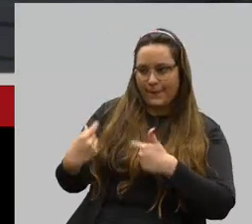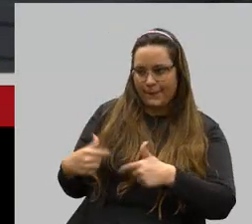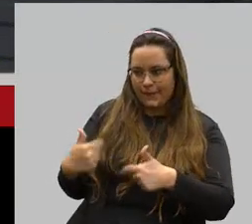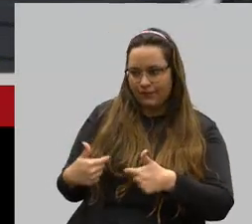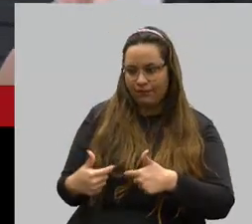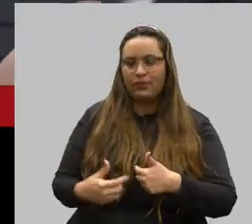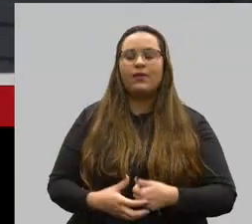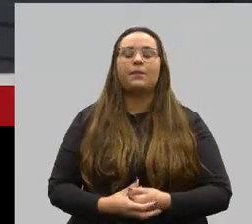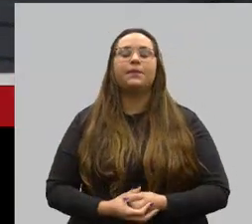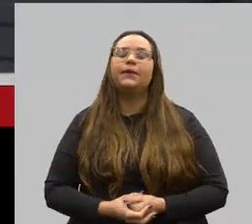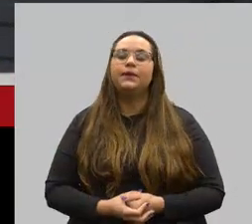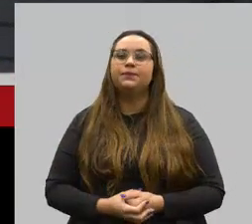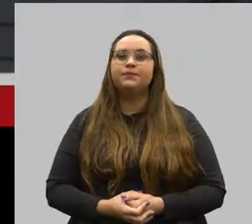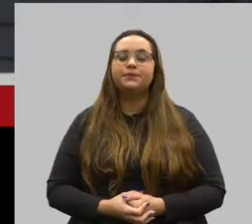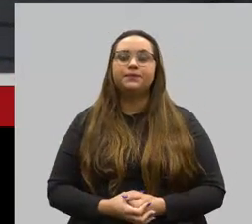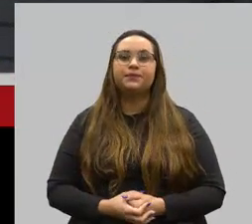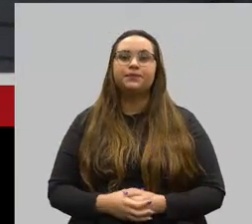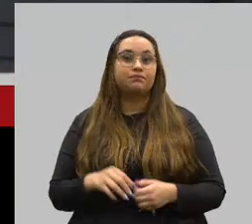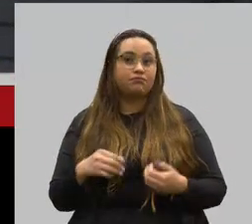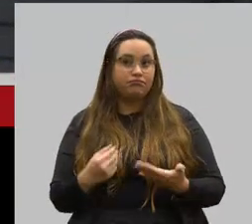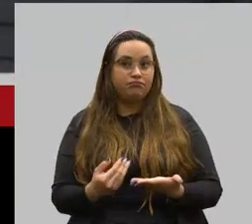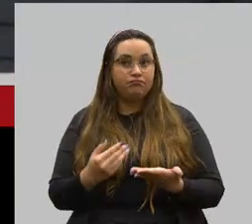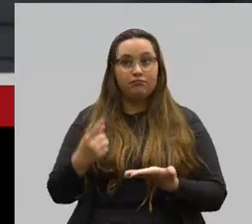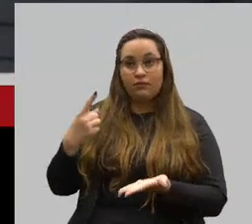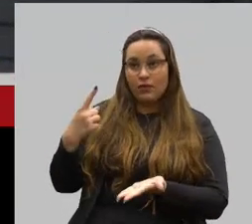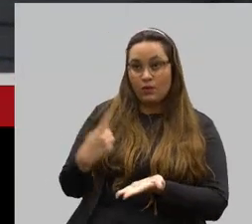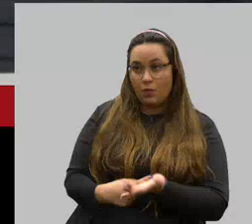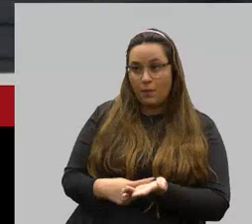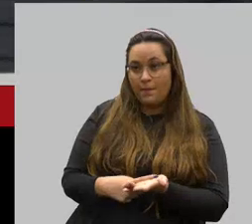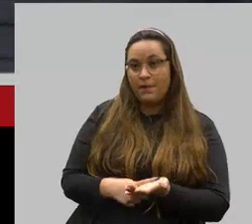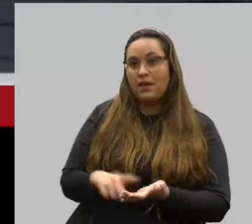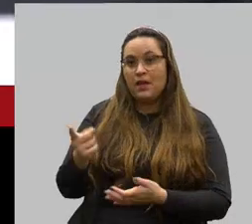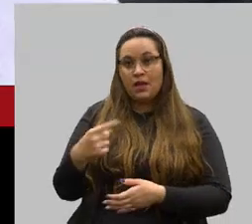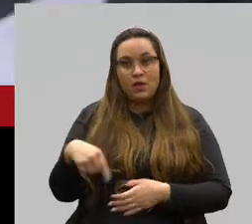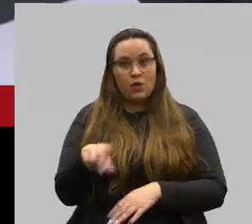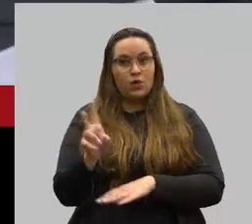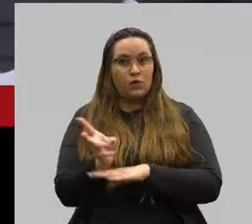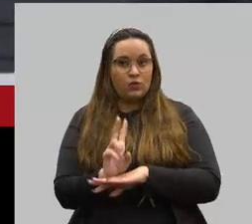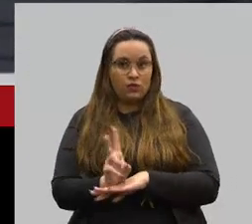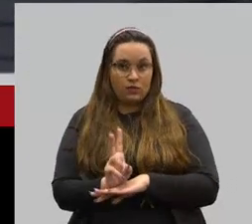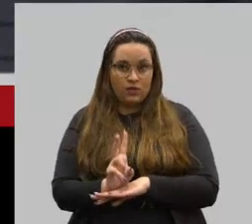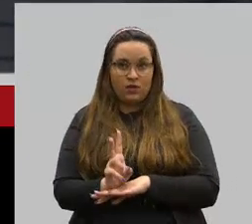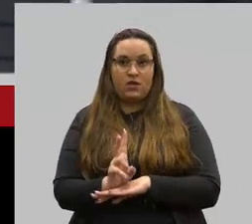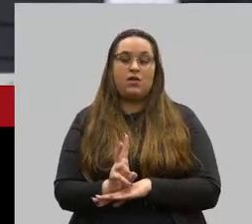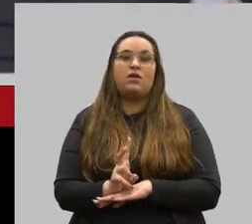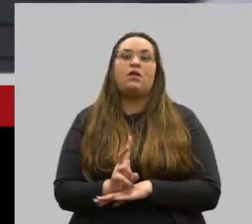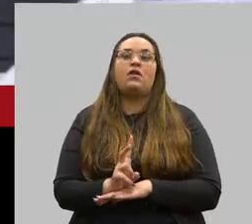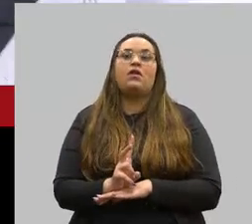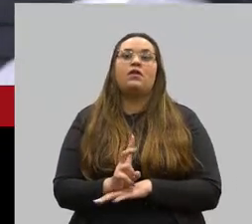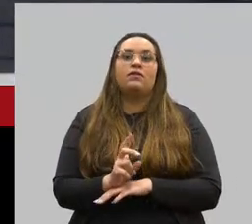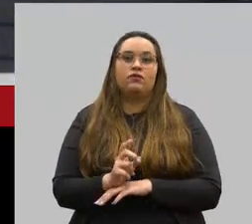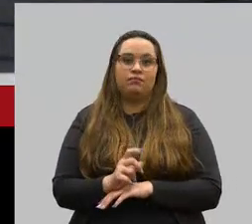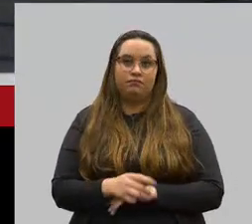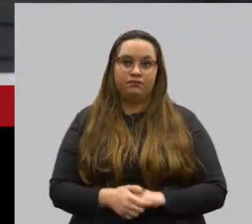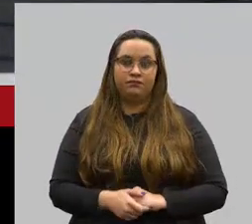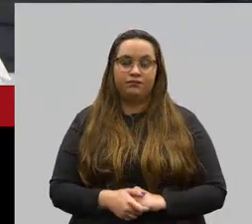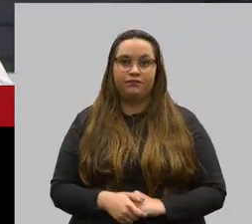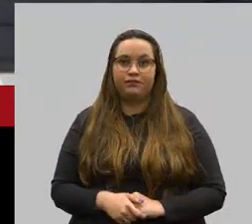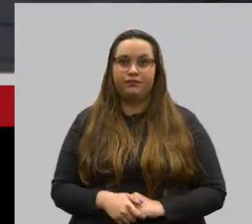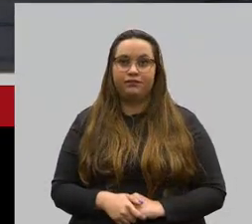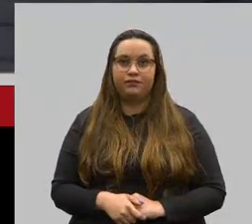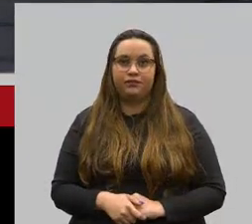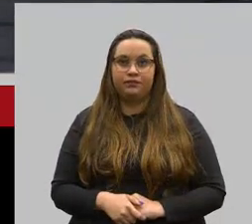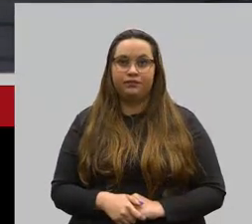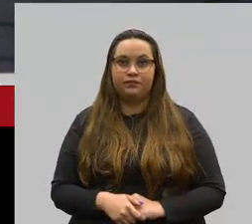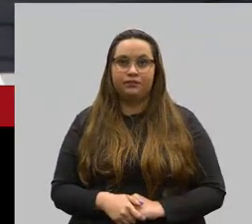Eh esse é um compromisso da chefia n é um compromisso recorrente da nossa parte eh e